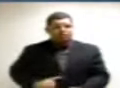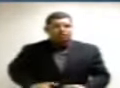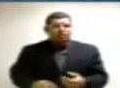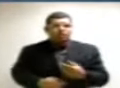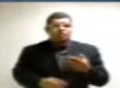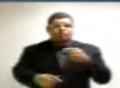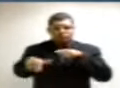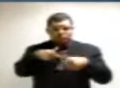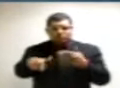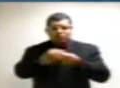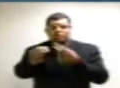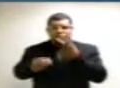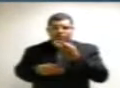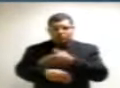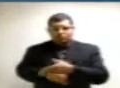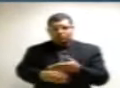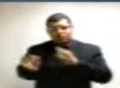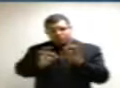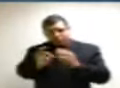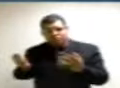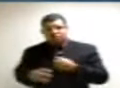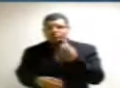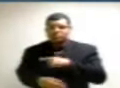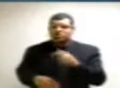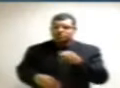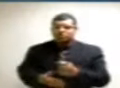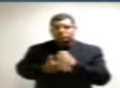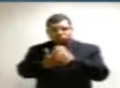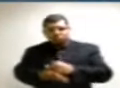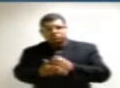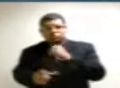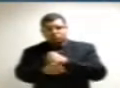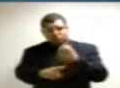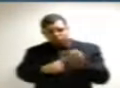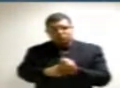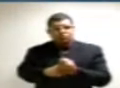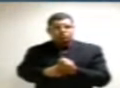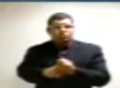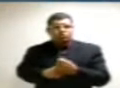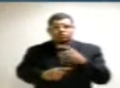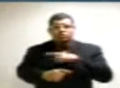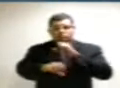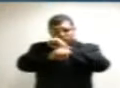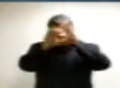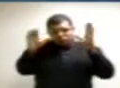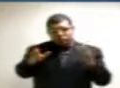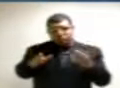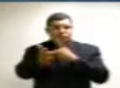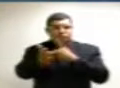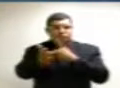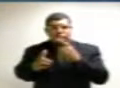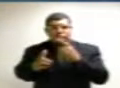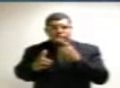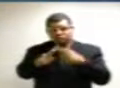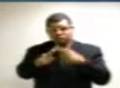Castro, que com a atitude como a que Vossa Excelência propõe, nós estaremos ajudando a sociedade a ter esclarecida a real